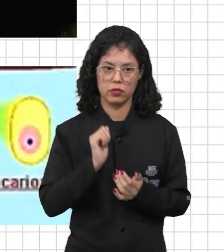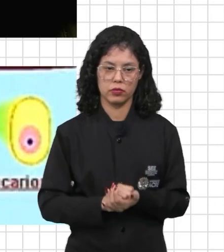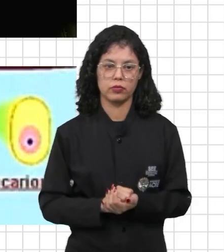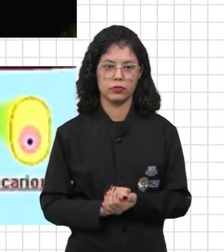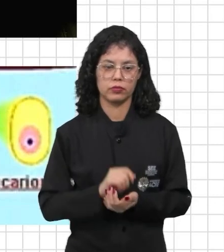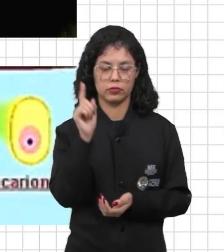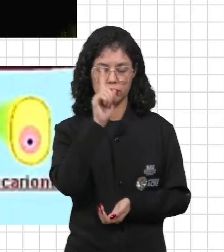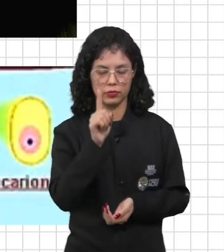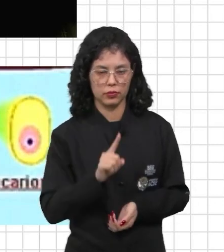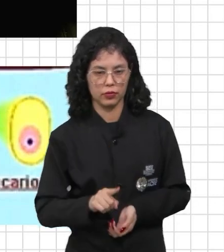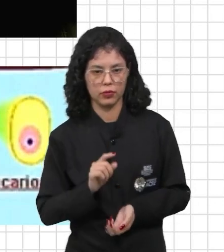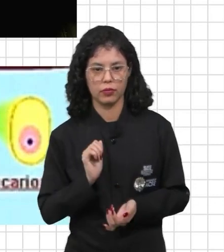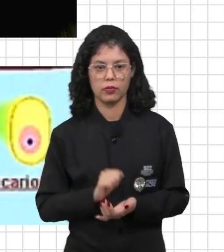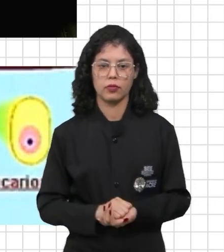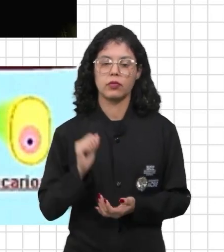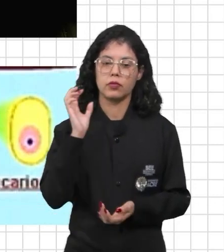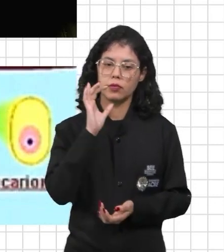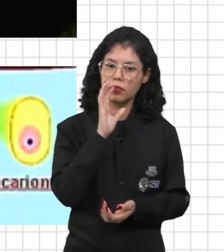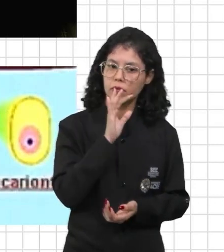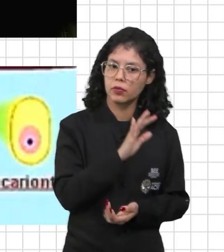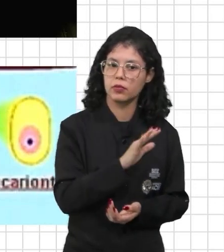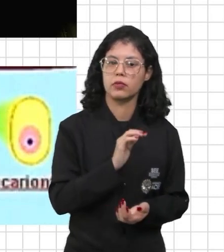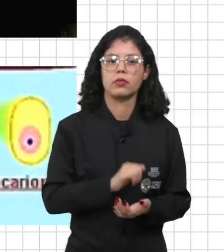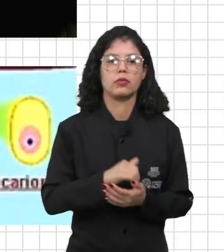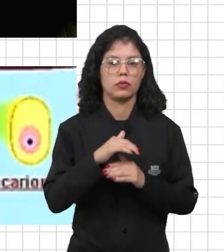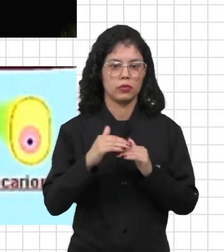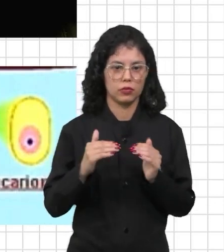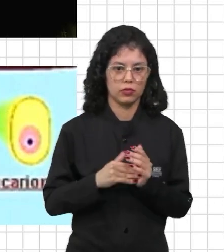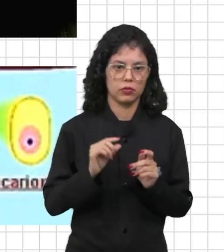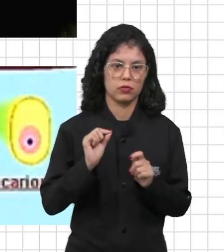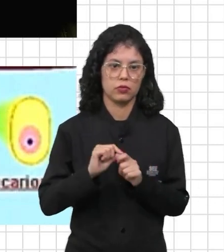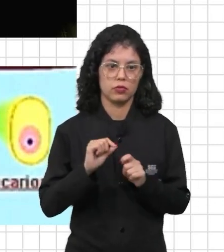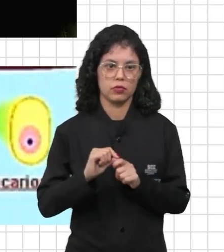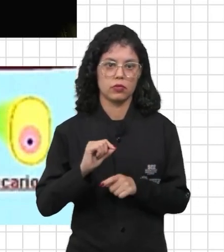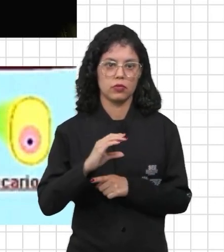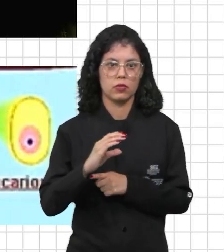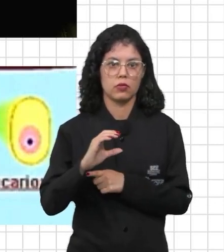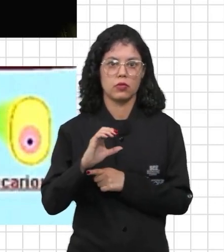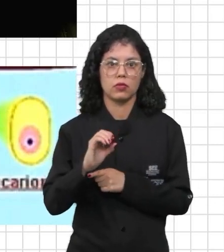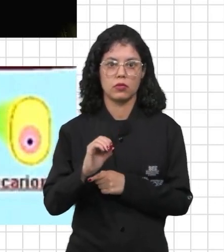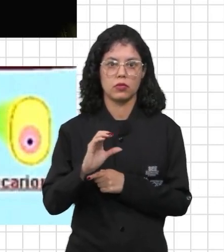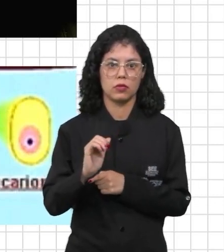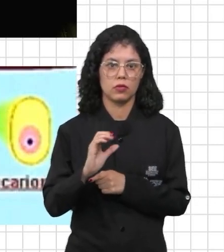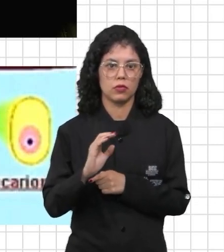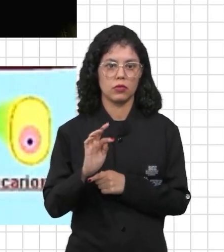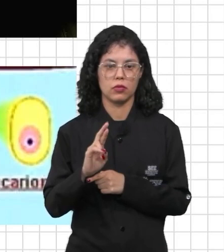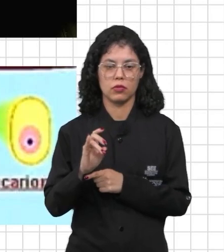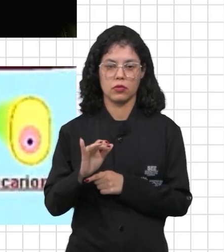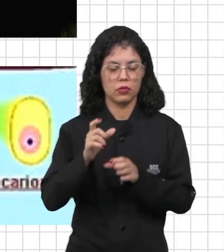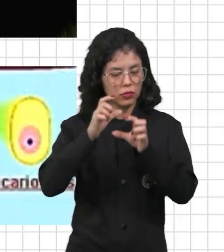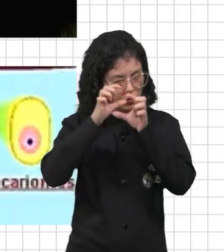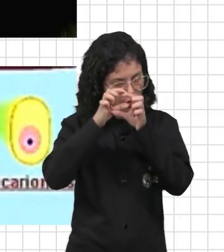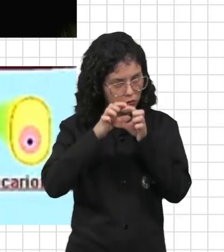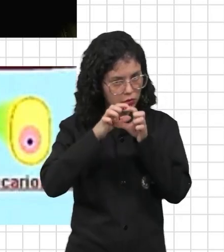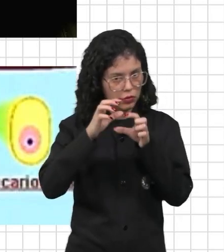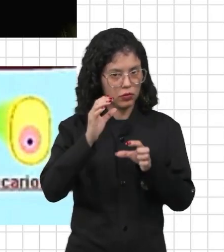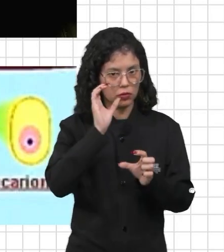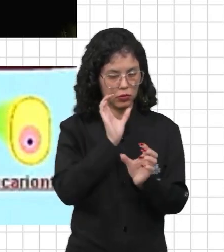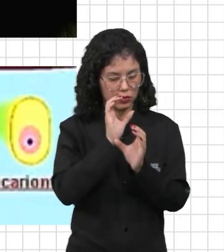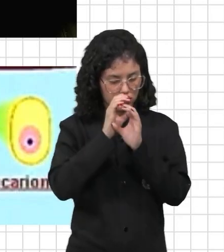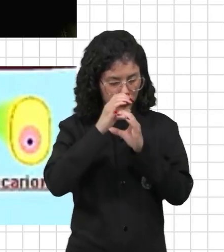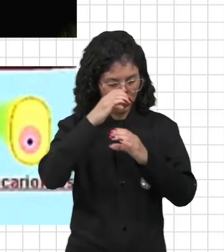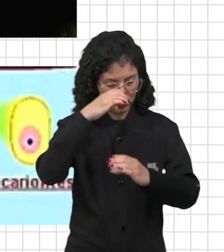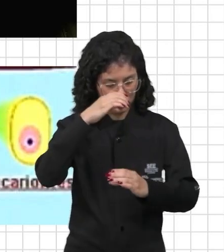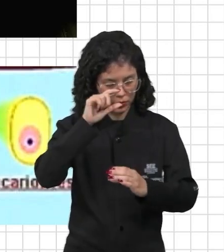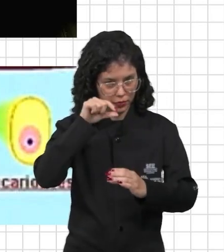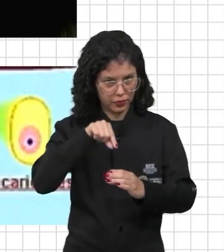descarga elétrica, com calor e tudo mais, formava ali o coacervado. Aqui a gente tem uma lâmina mostrando, né, a formação ali de